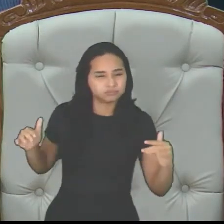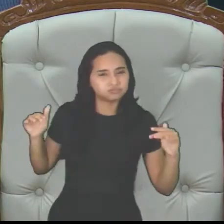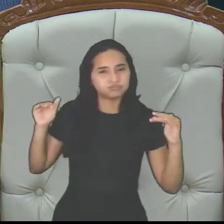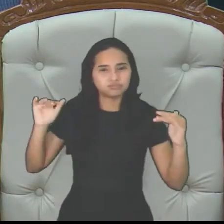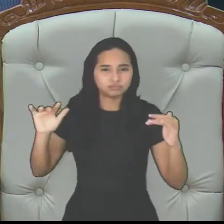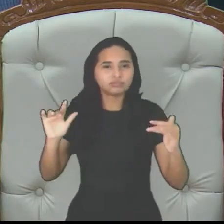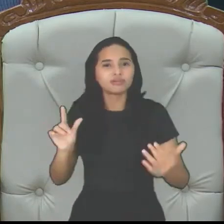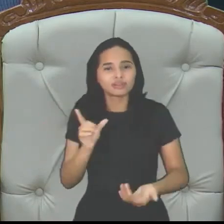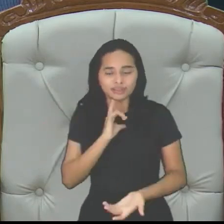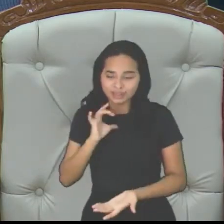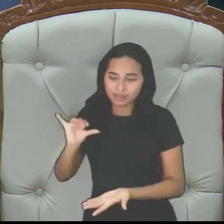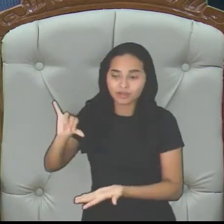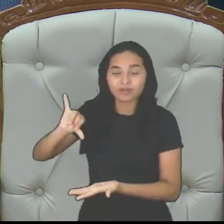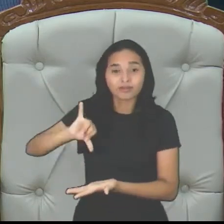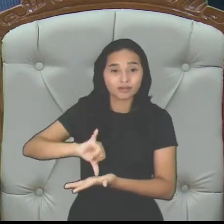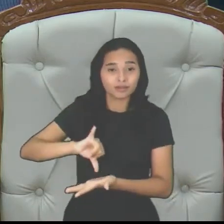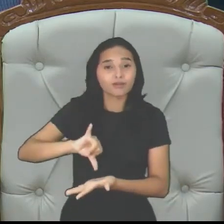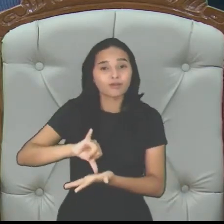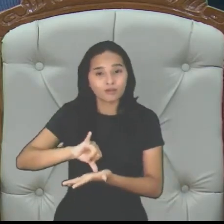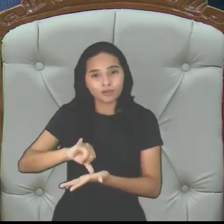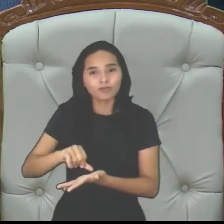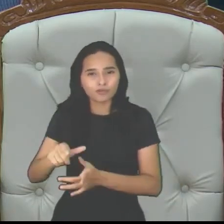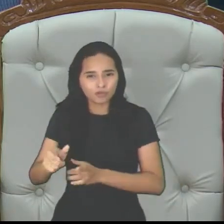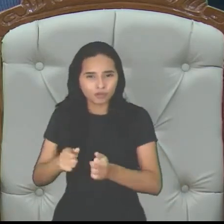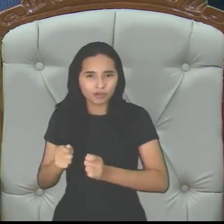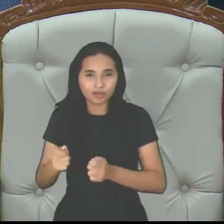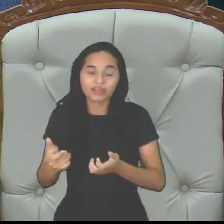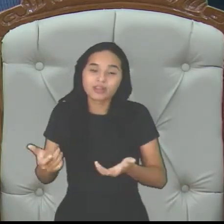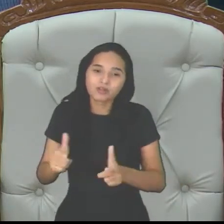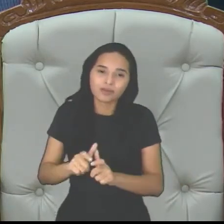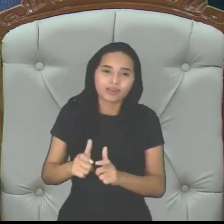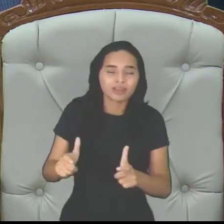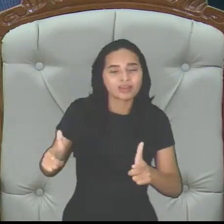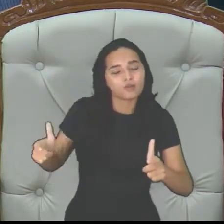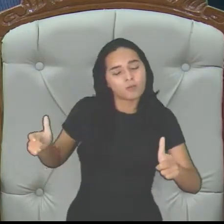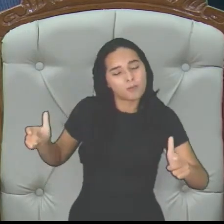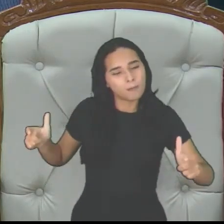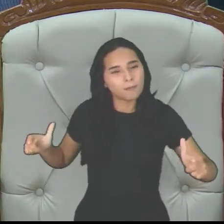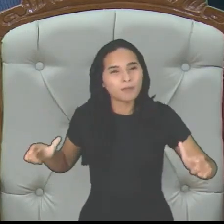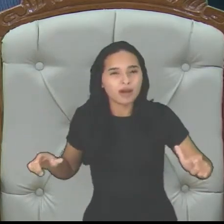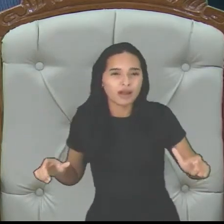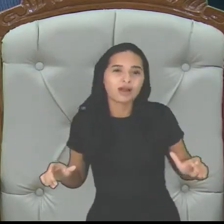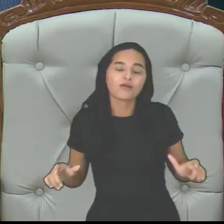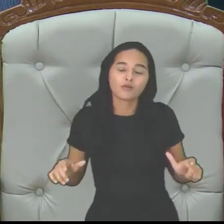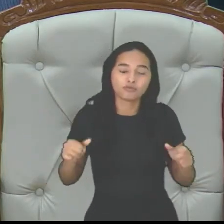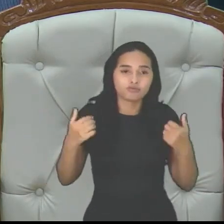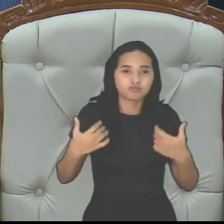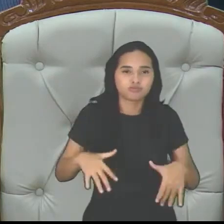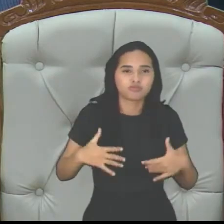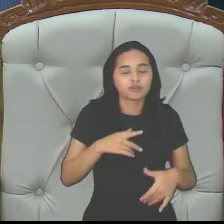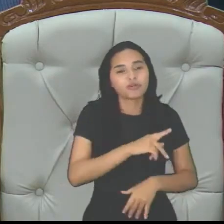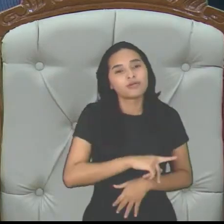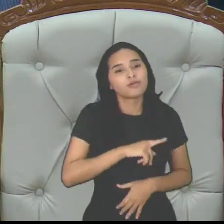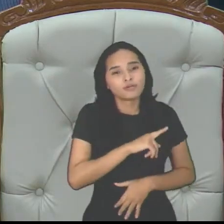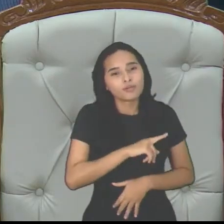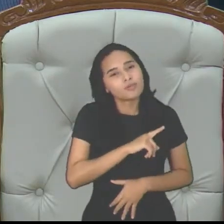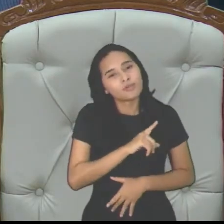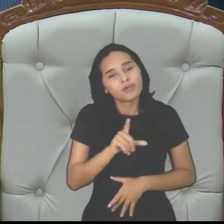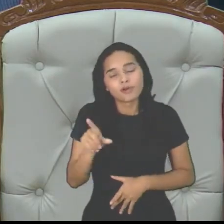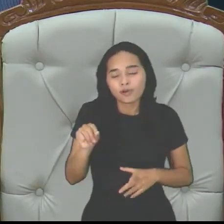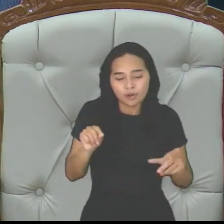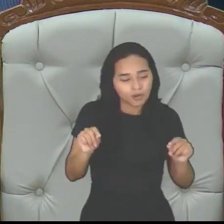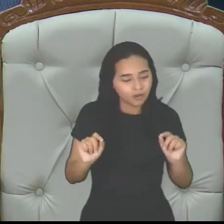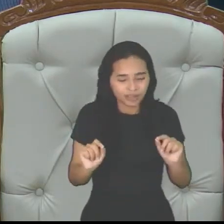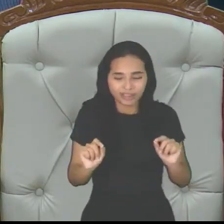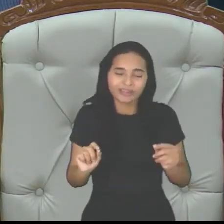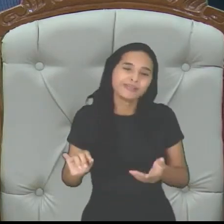um centro gestor. Então, uma cidade que cresceu de forma muito grande. E Paulo escolhe justamente a